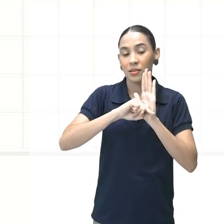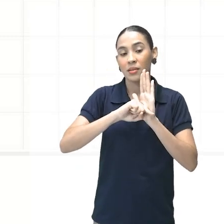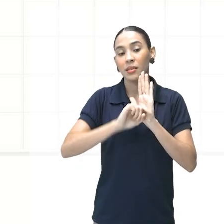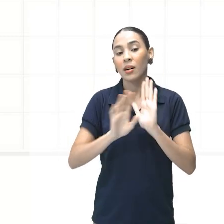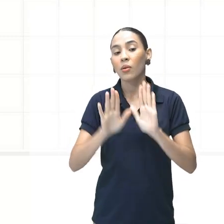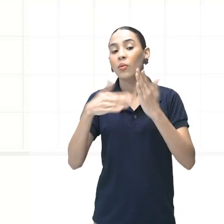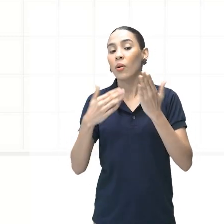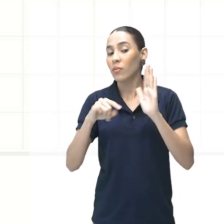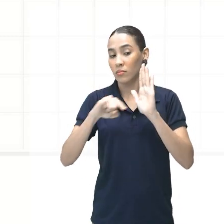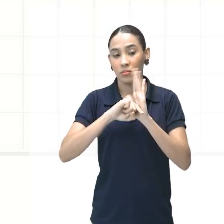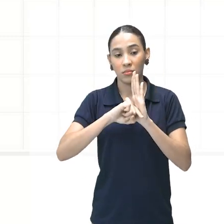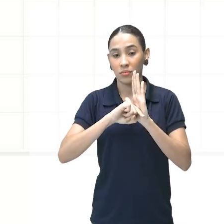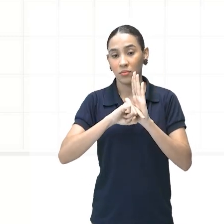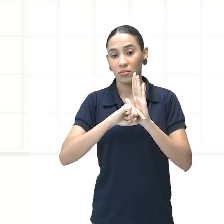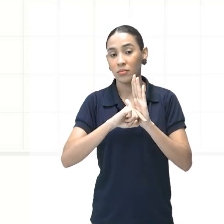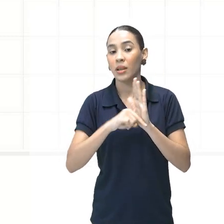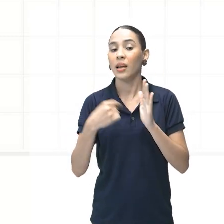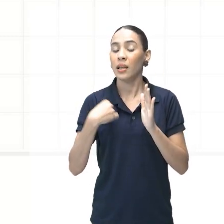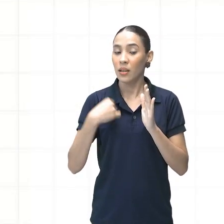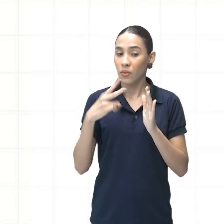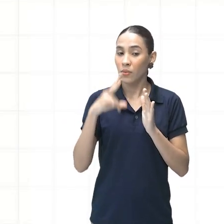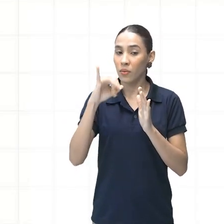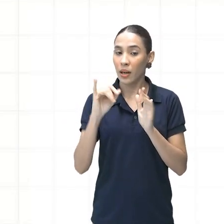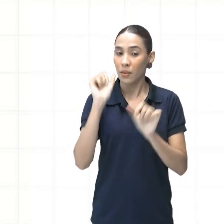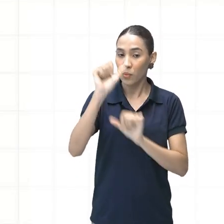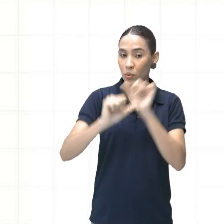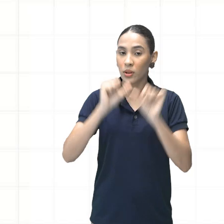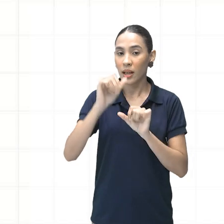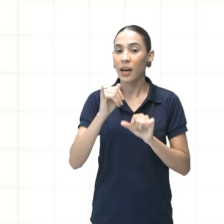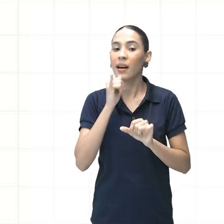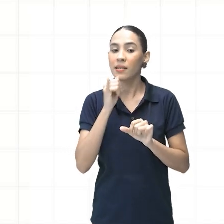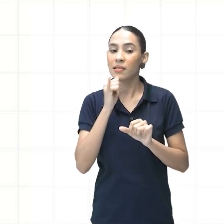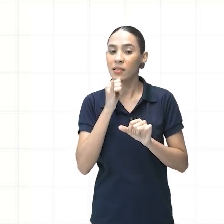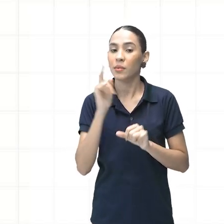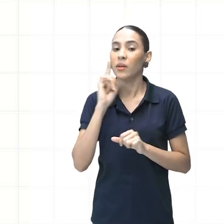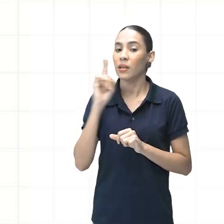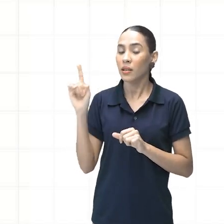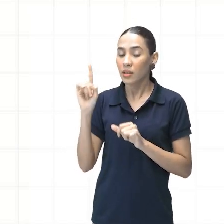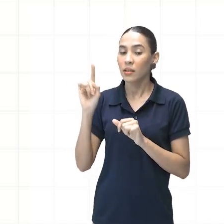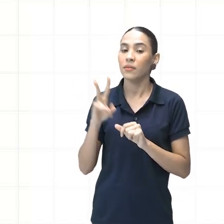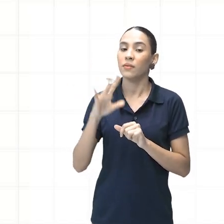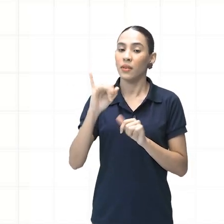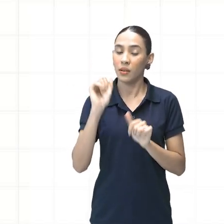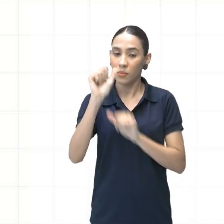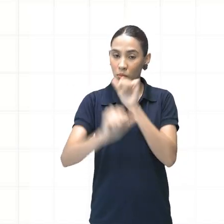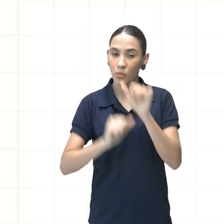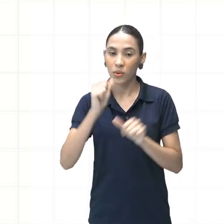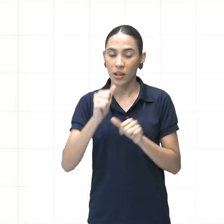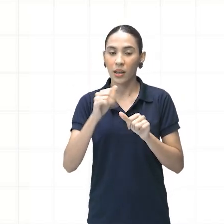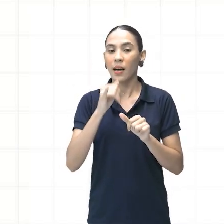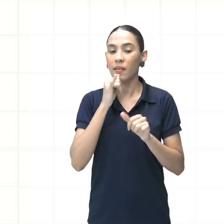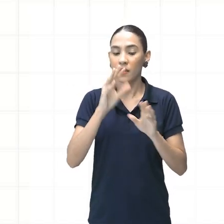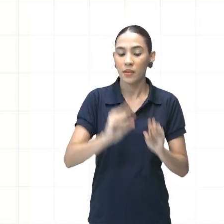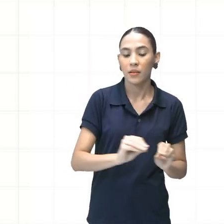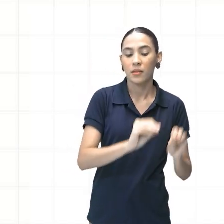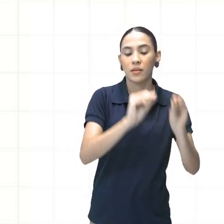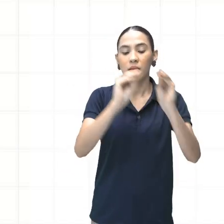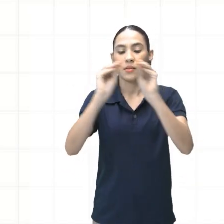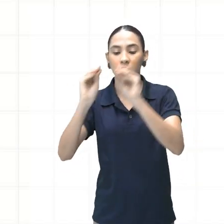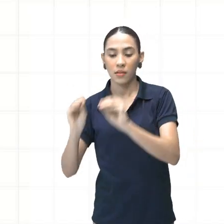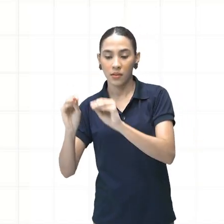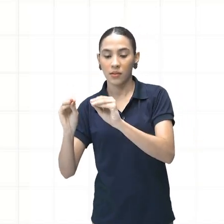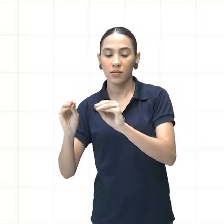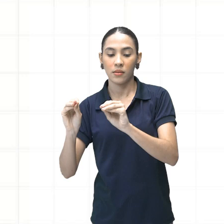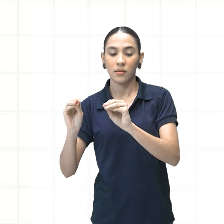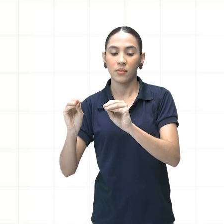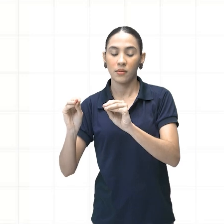A diferença entre quem? Como eu vou passar, ó, voltando aqui no nosso desenho, Como eu vou passar completamente a substância que está